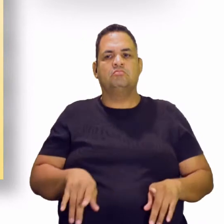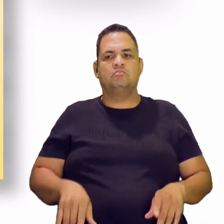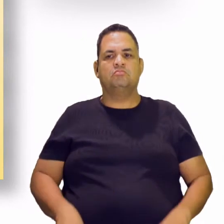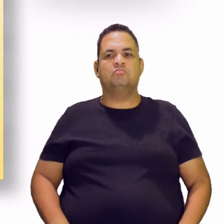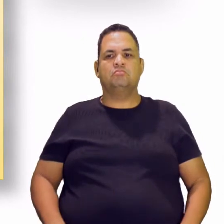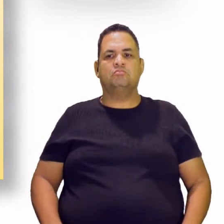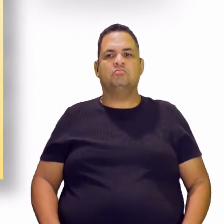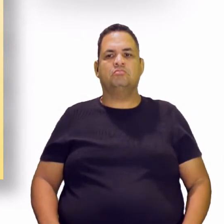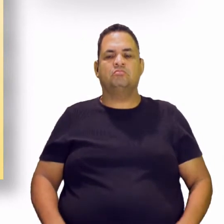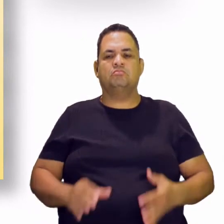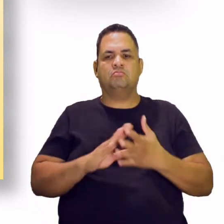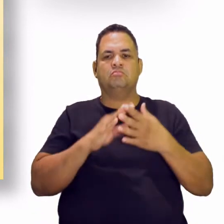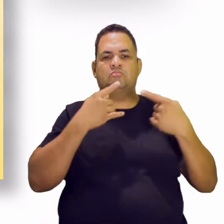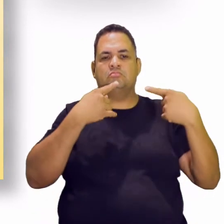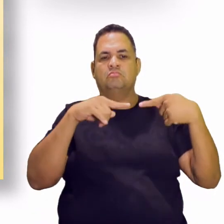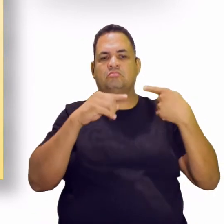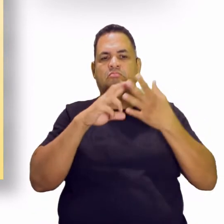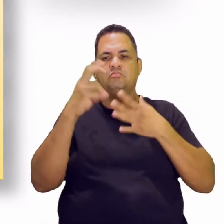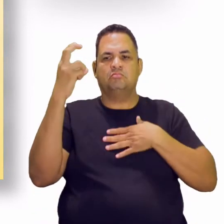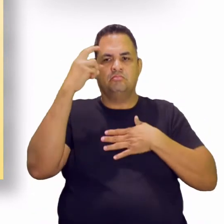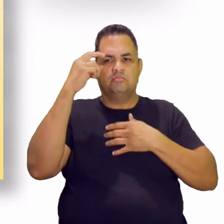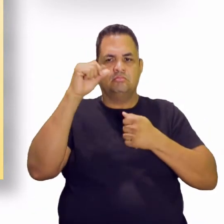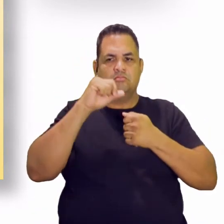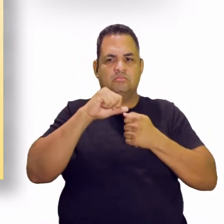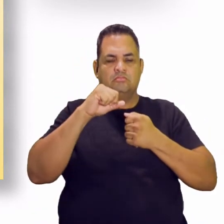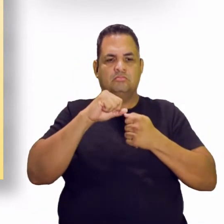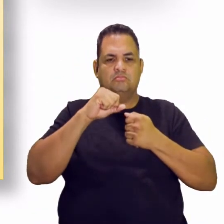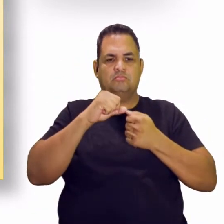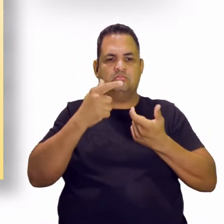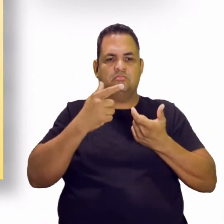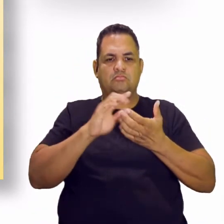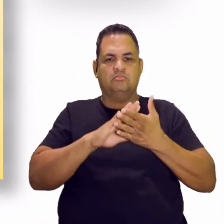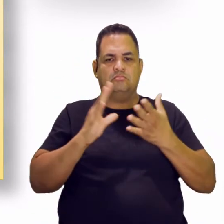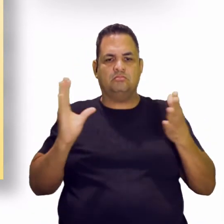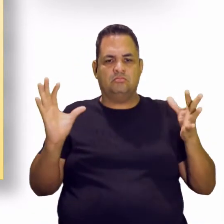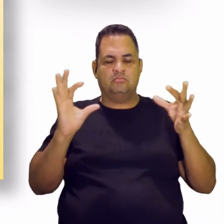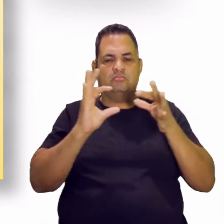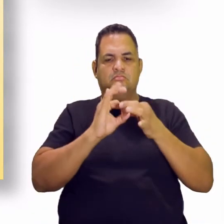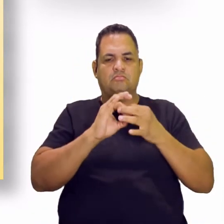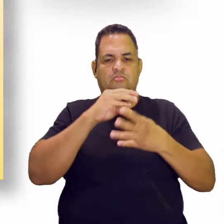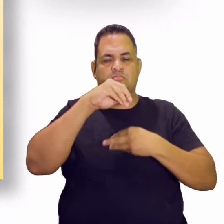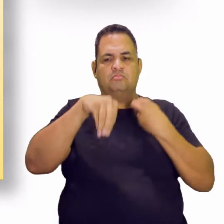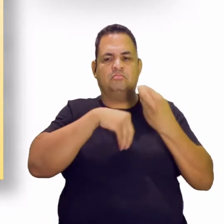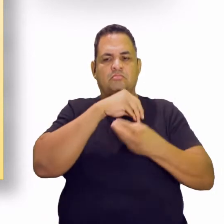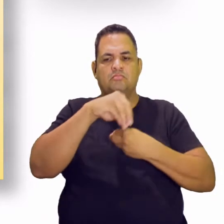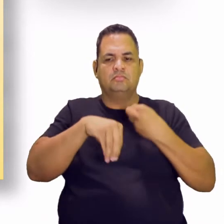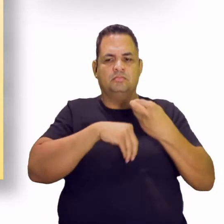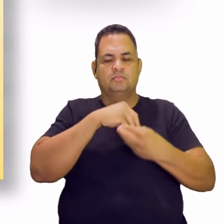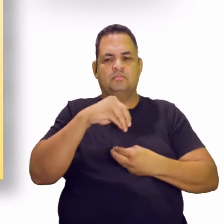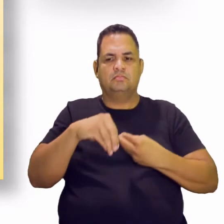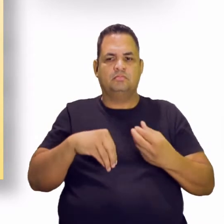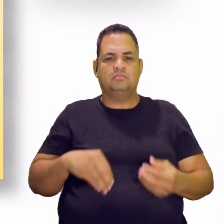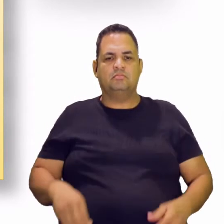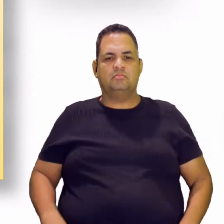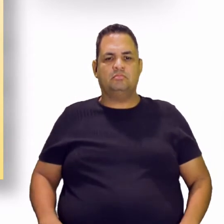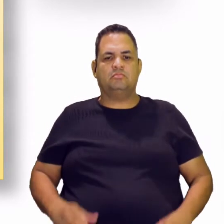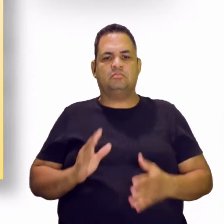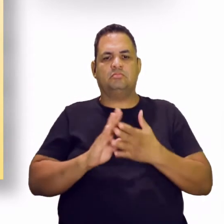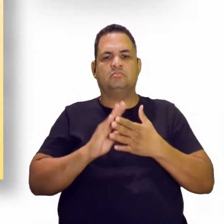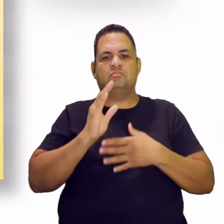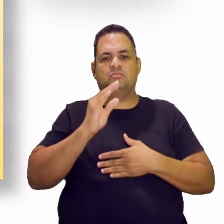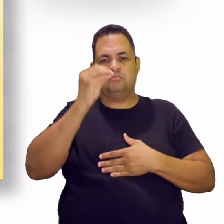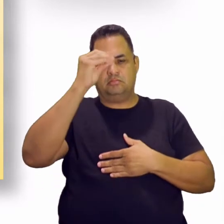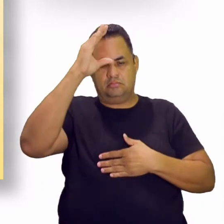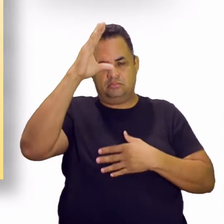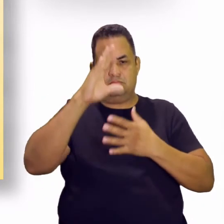não tem como você ir contra a cultura do outro. Então, você faz ali uma fusão da mistura daquele